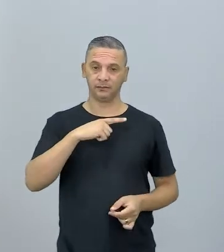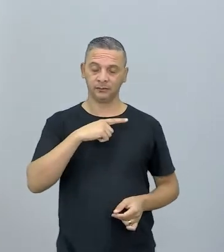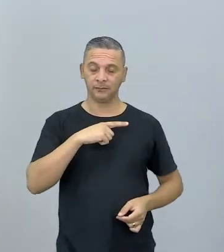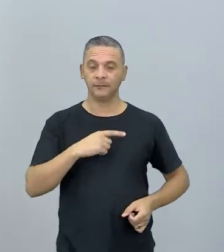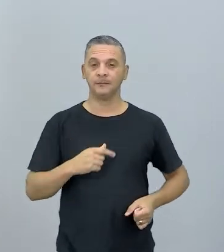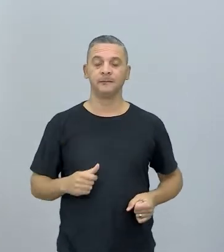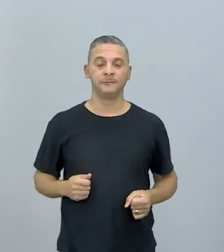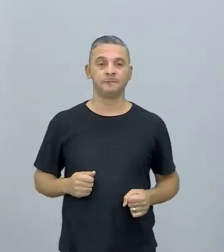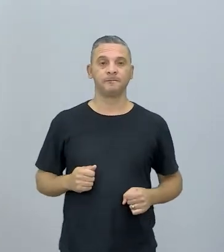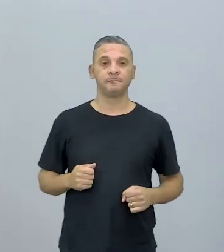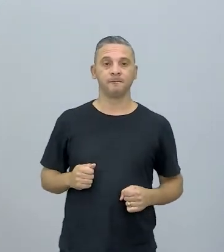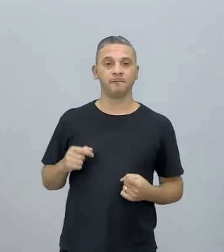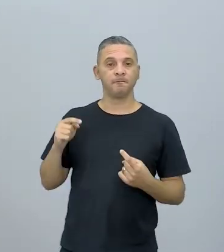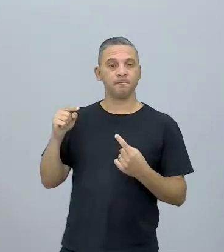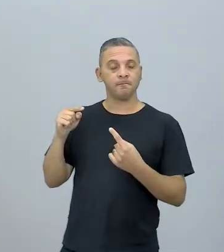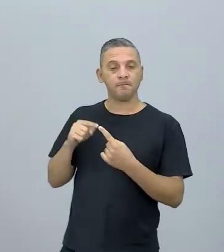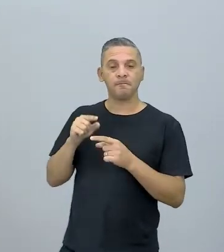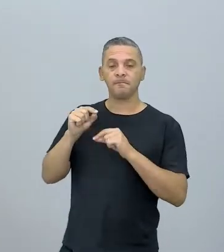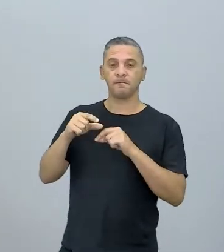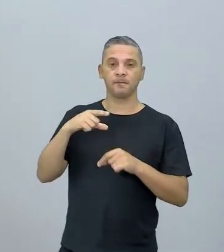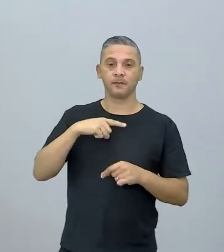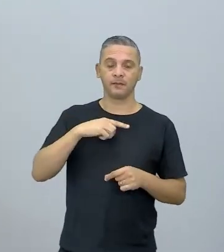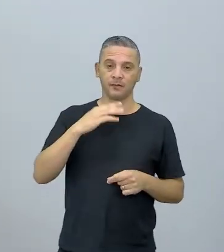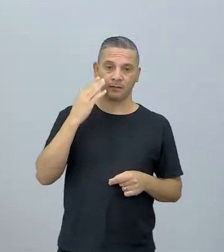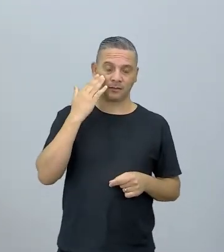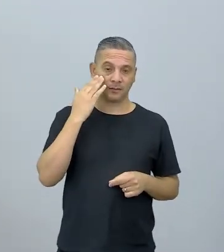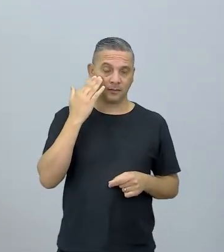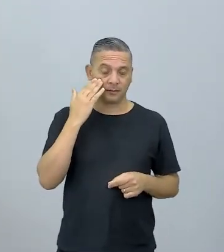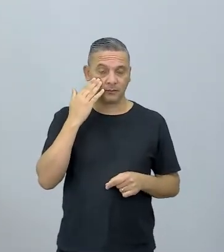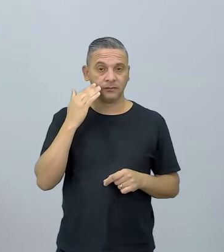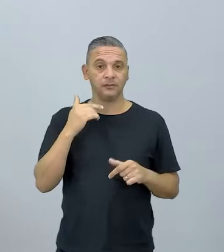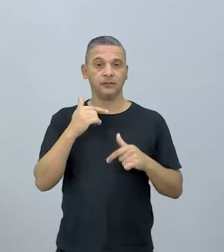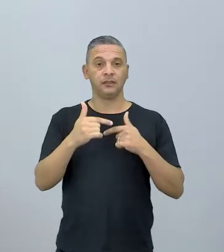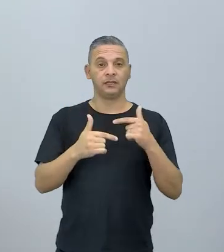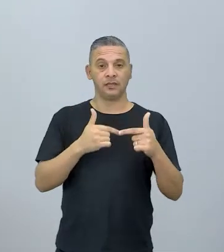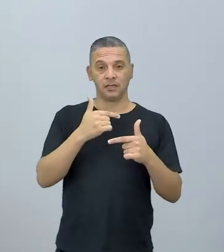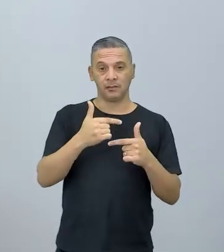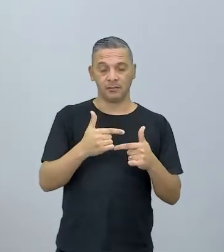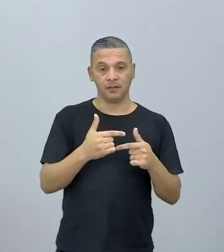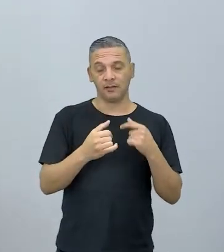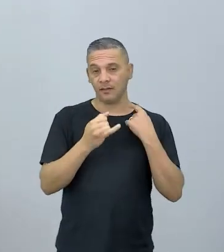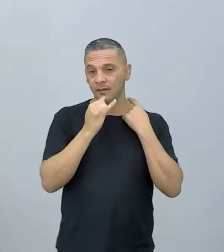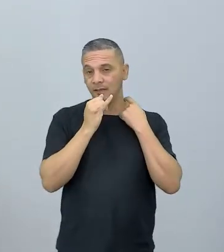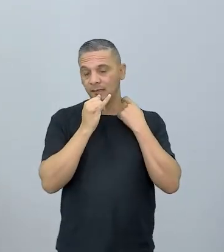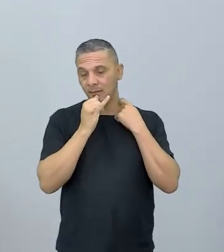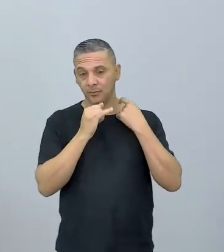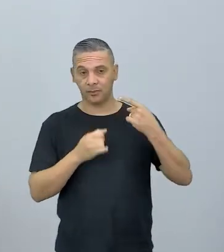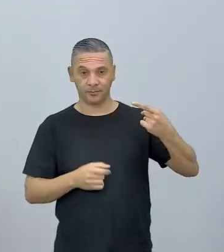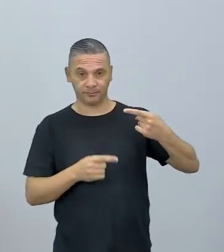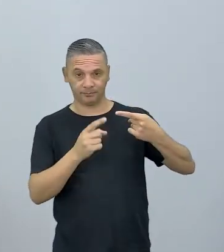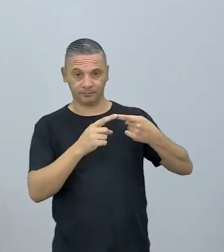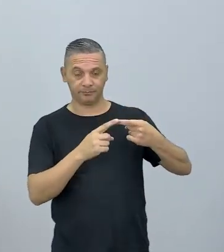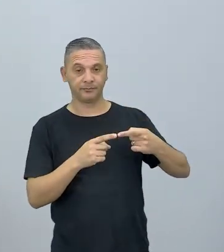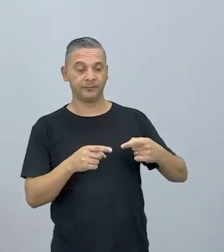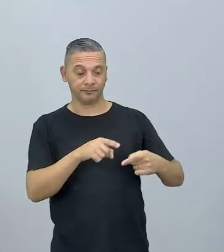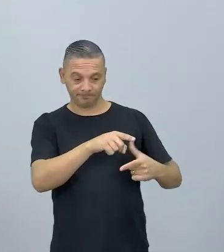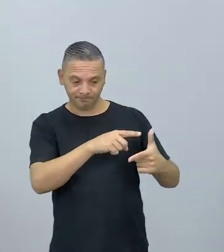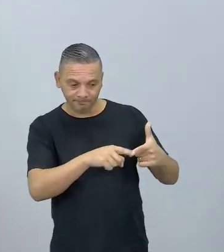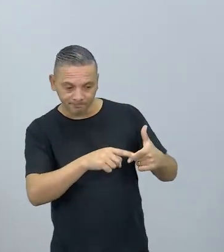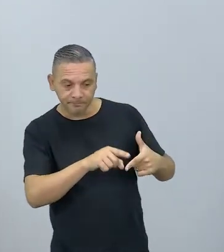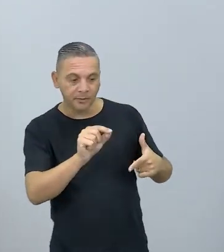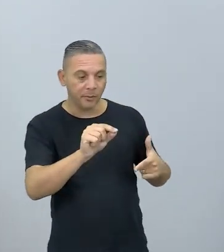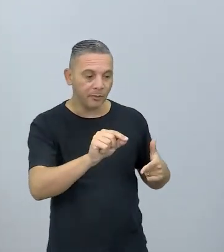ele se notabiliza, né? Ele se distingue por ser um trabalho que, número um, tem um problema de pesquisa.